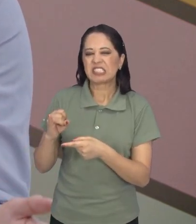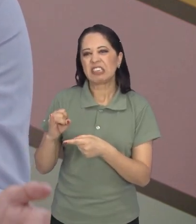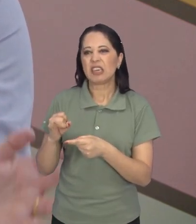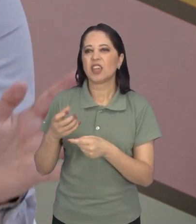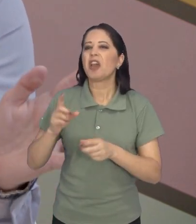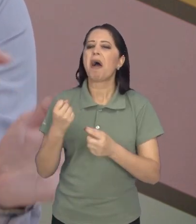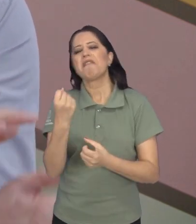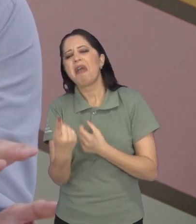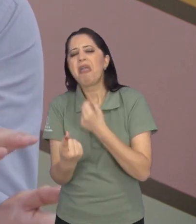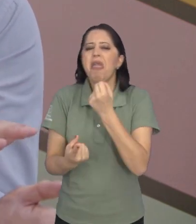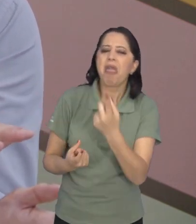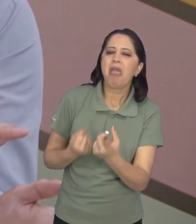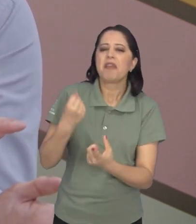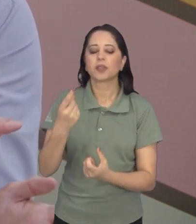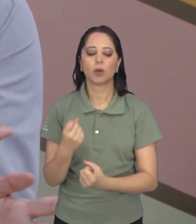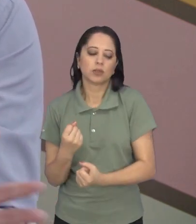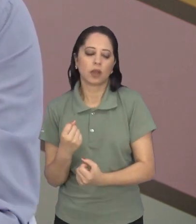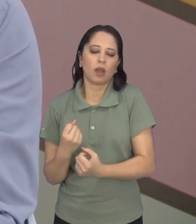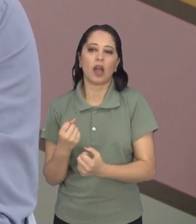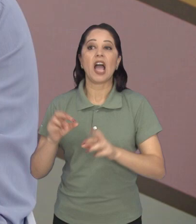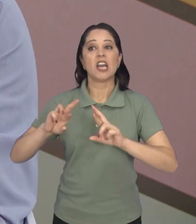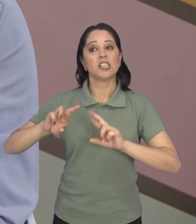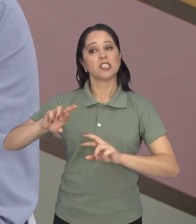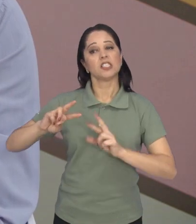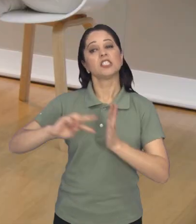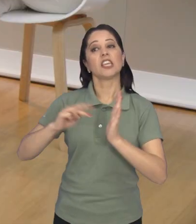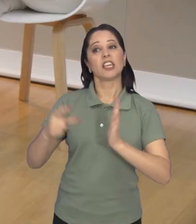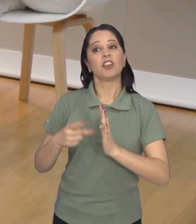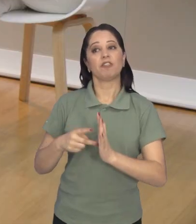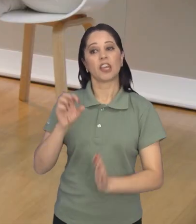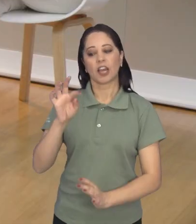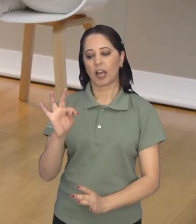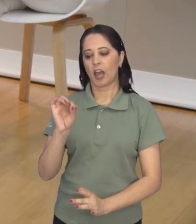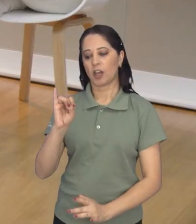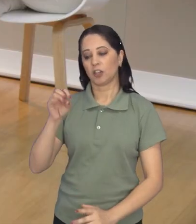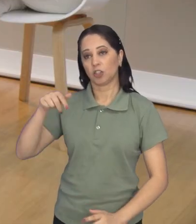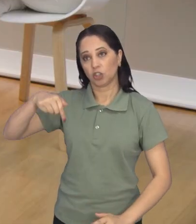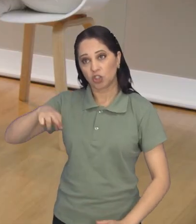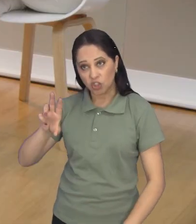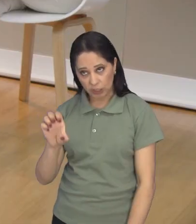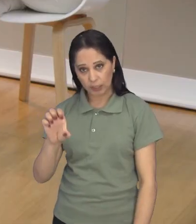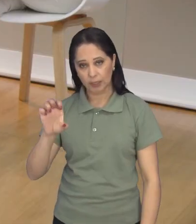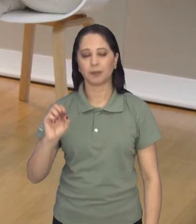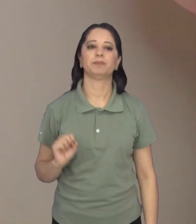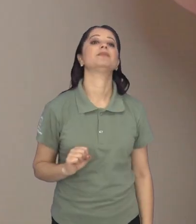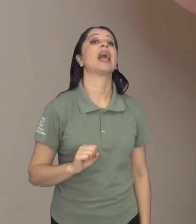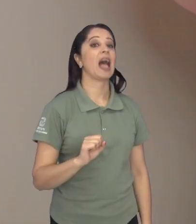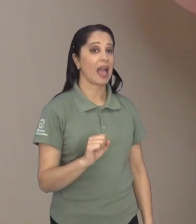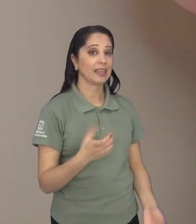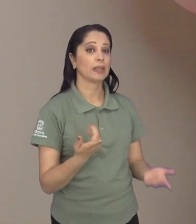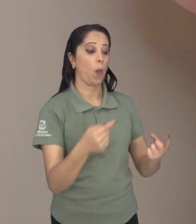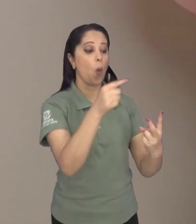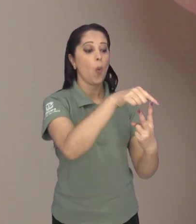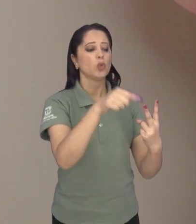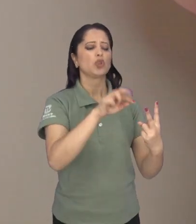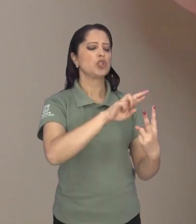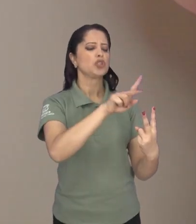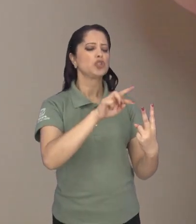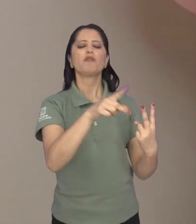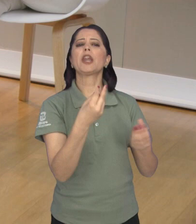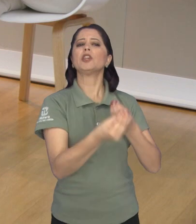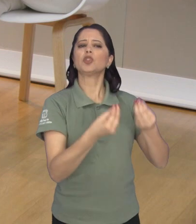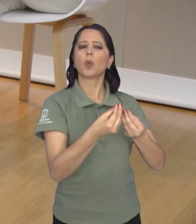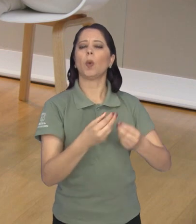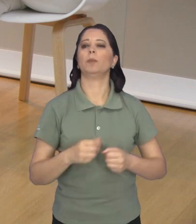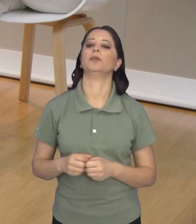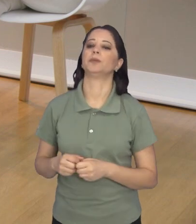de tique episódico. Entendi. Certo? É a próxima pergunta agora, né? A diferença do tique para o Tourette.